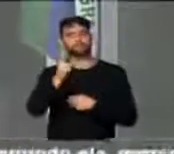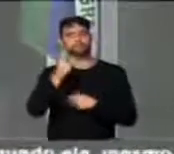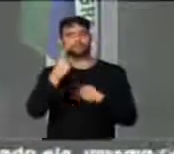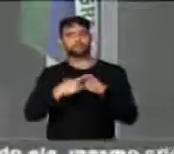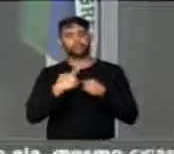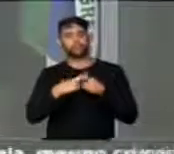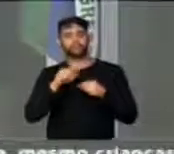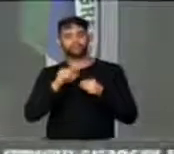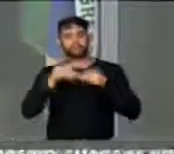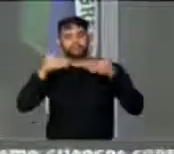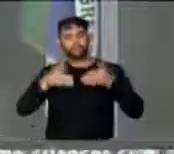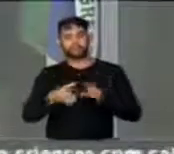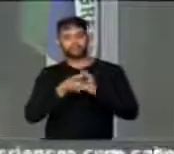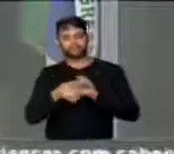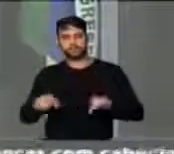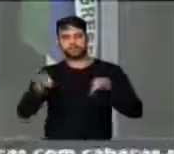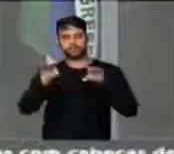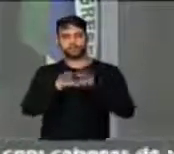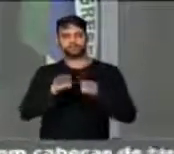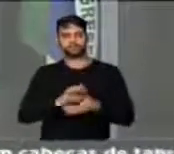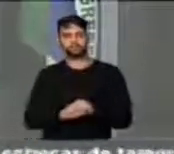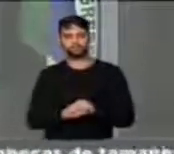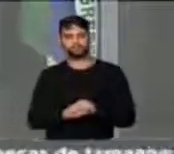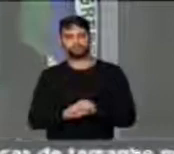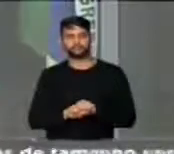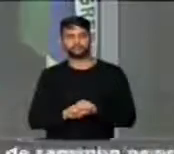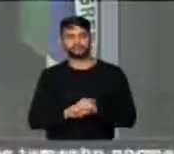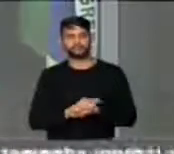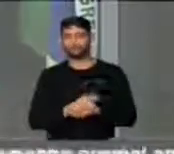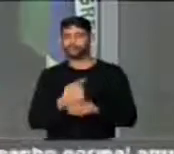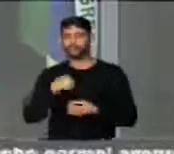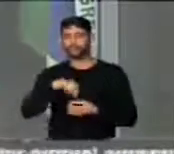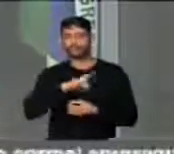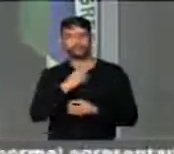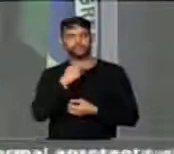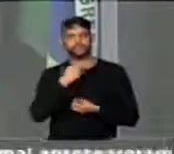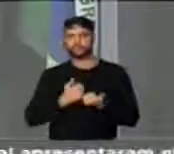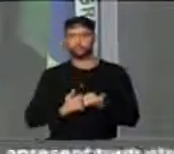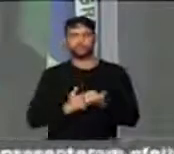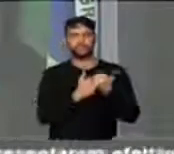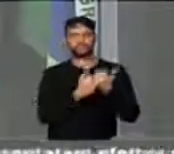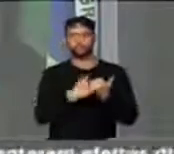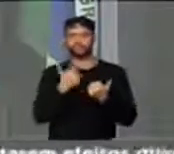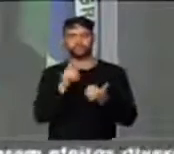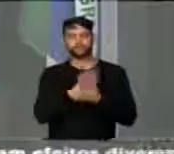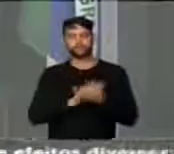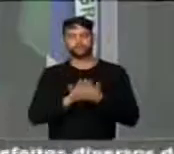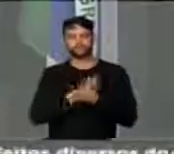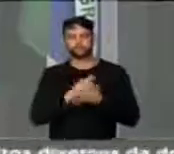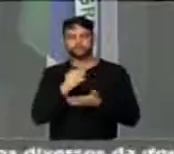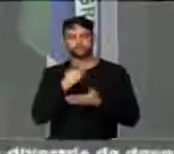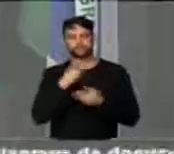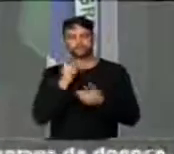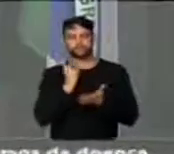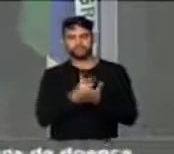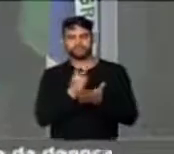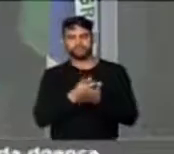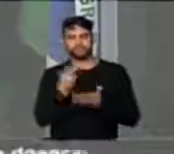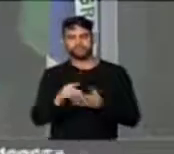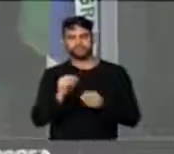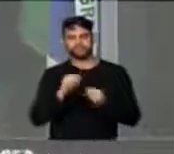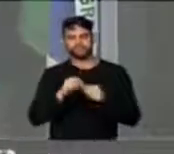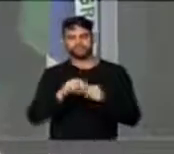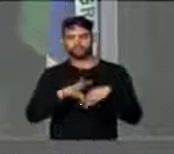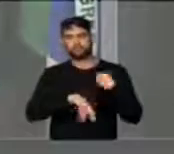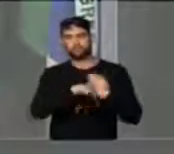porque faz parte da democracia. Nós não podemos colaborar e, no entanto, é para que isto aqui